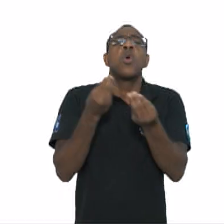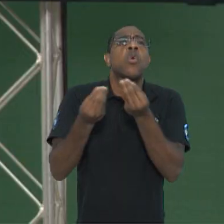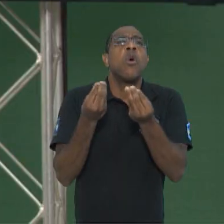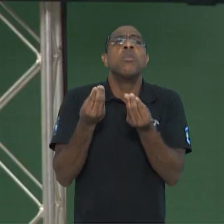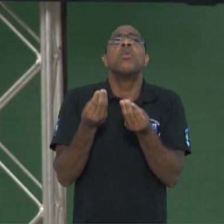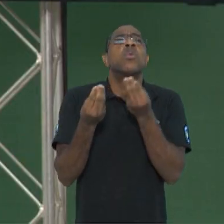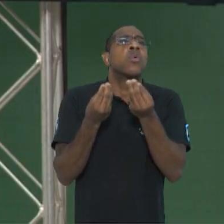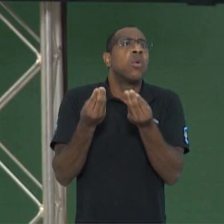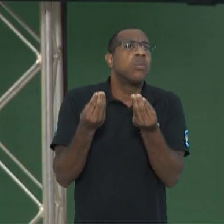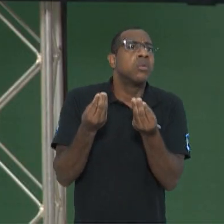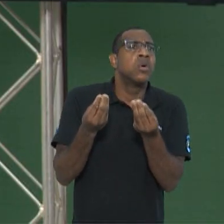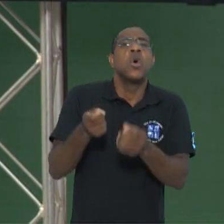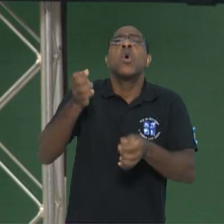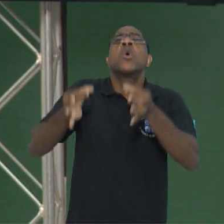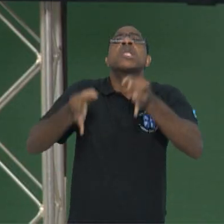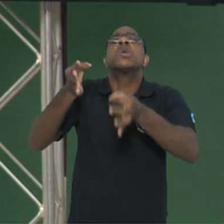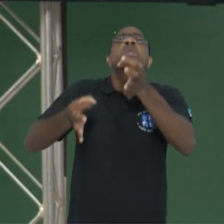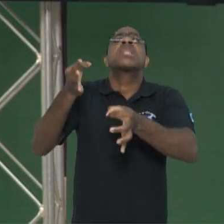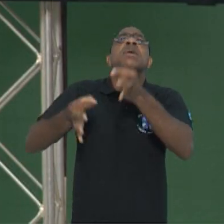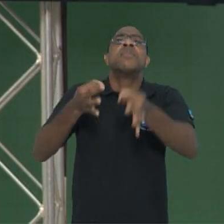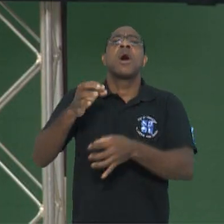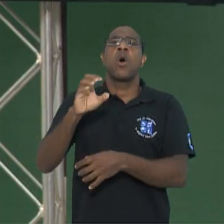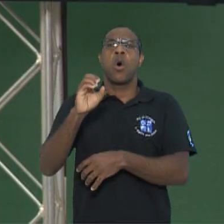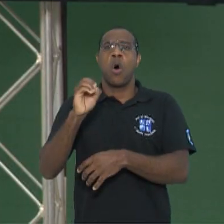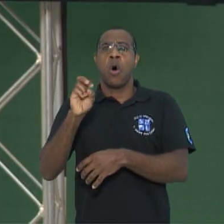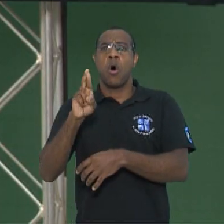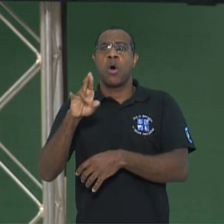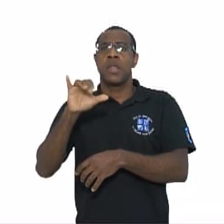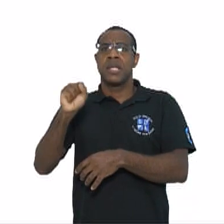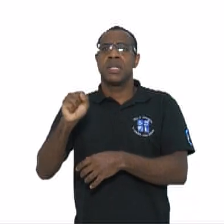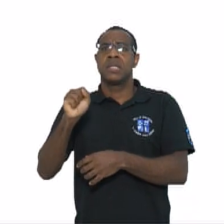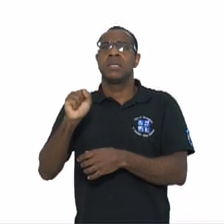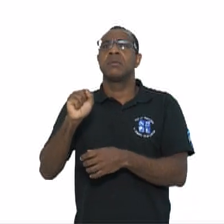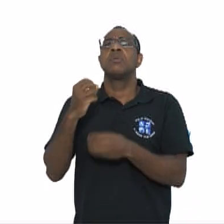uns minutinhos aí e daqui a pouquinho nós voltamos para corrigir junto. Combinado, galerinha?